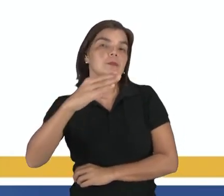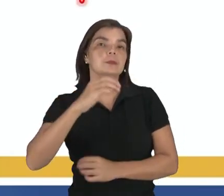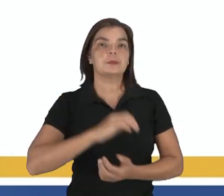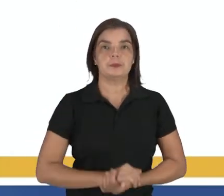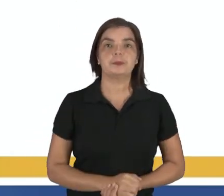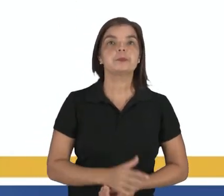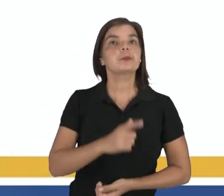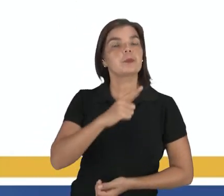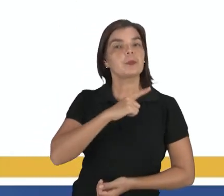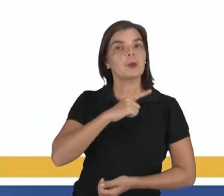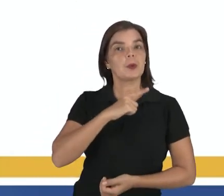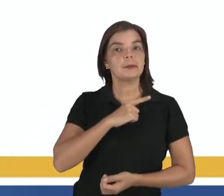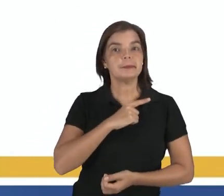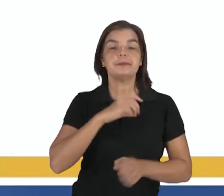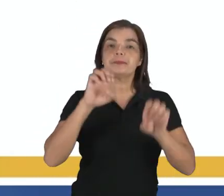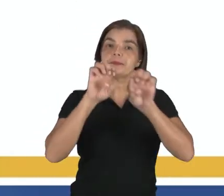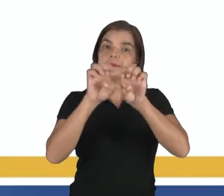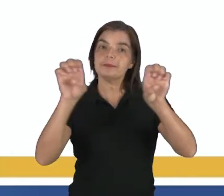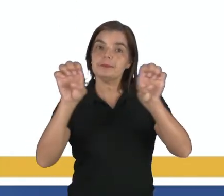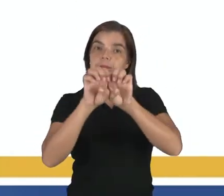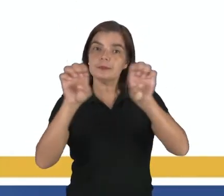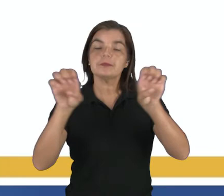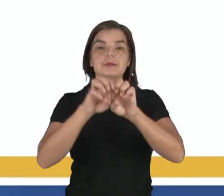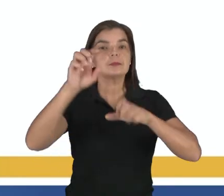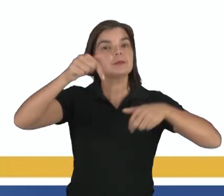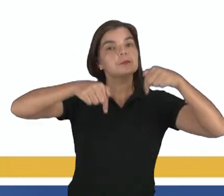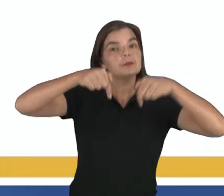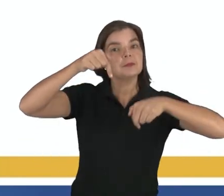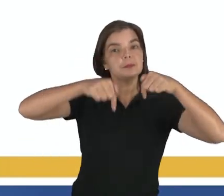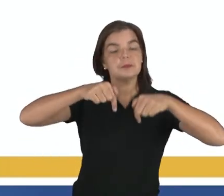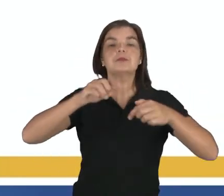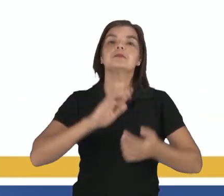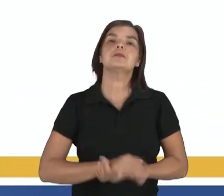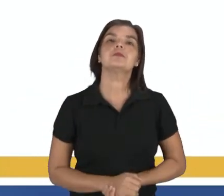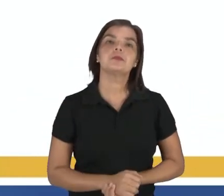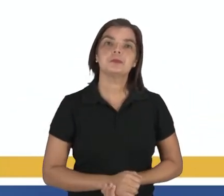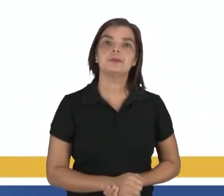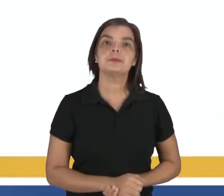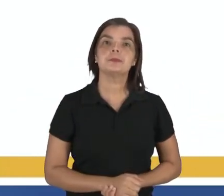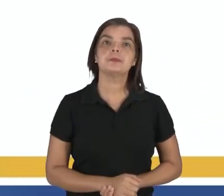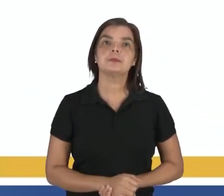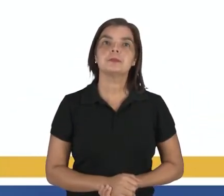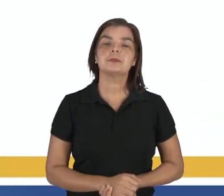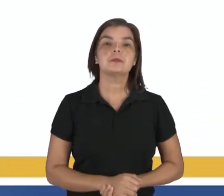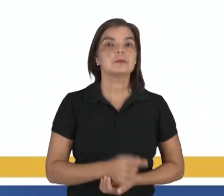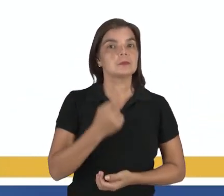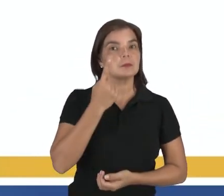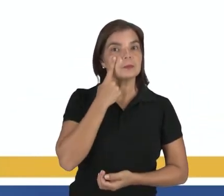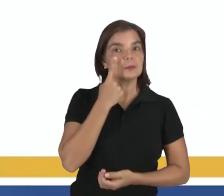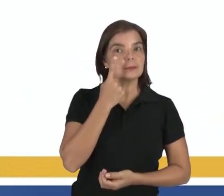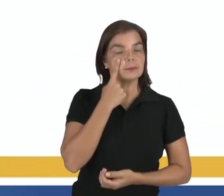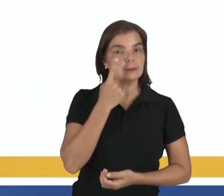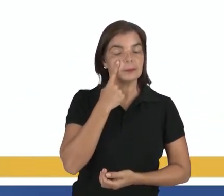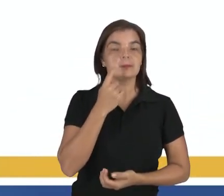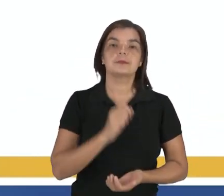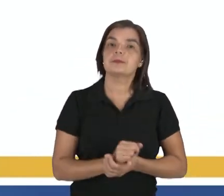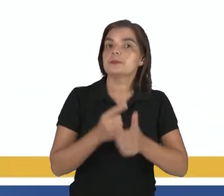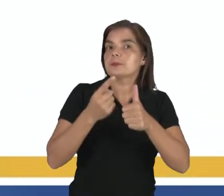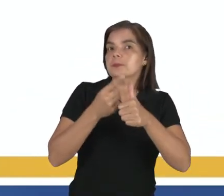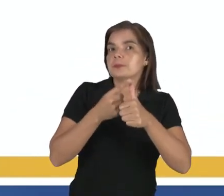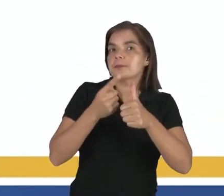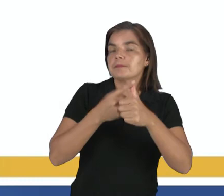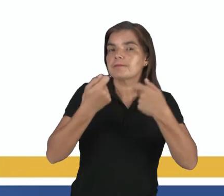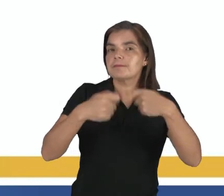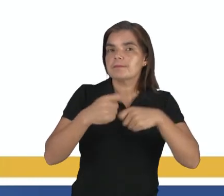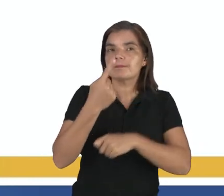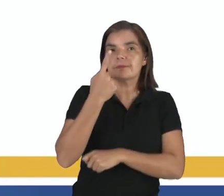nós temos a equação química que representa essa reação, ok? Então, atenção. Primeira coisa que a